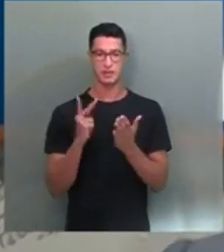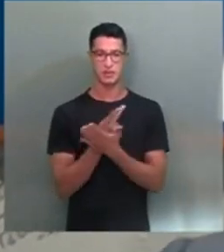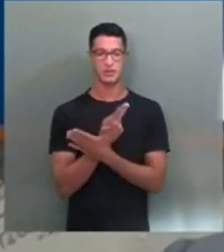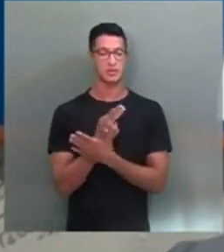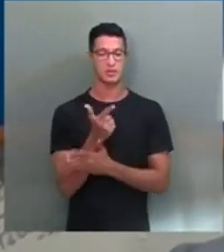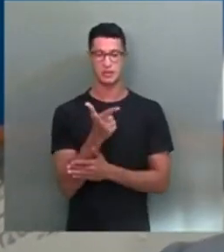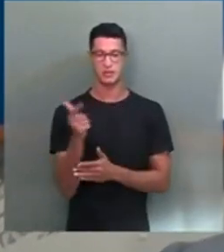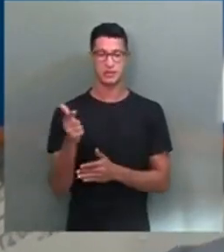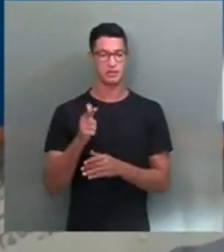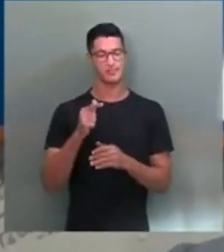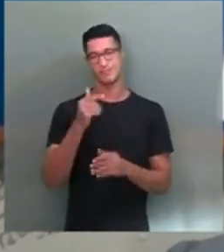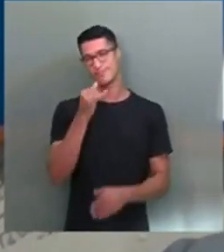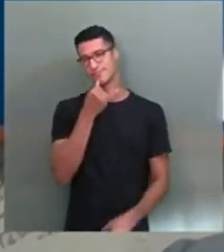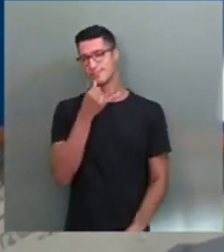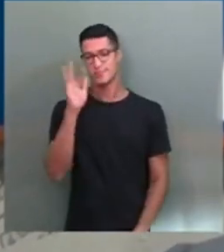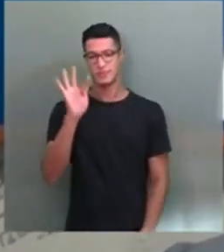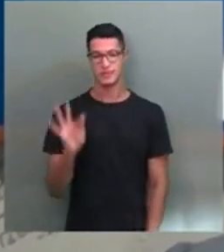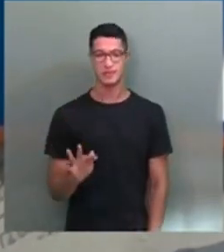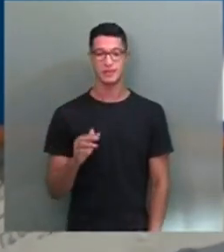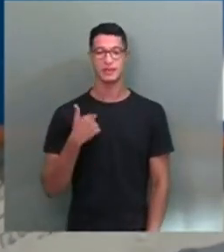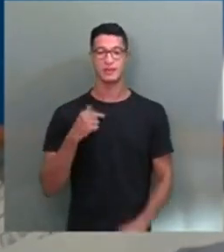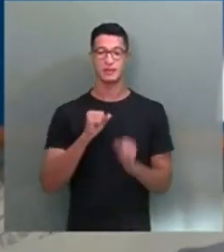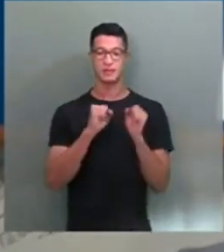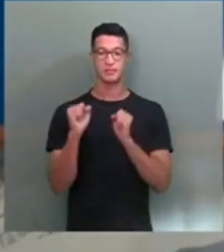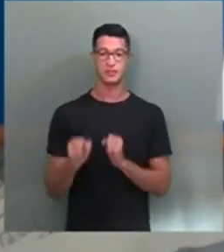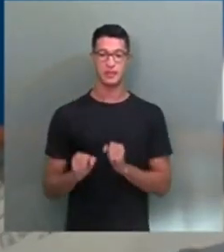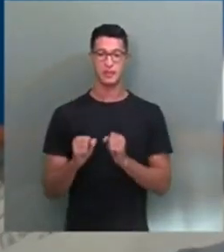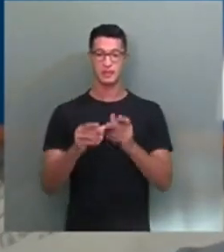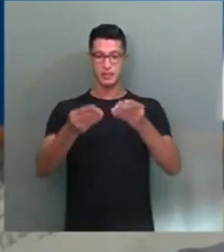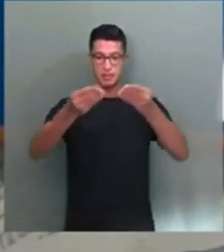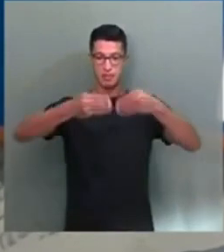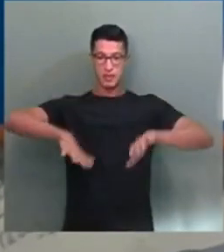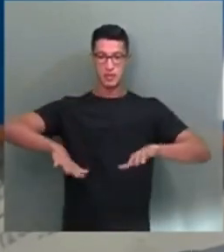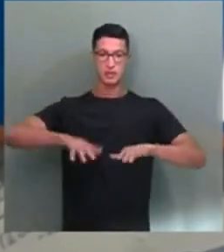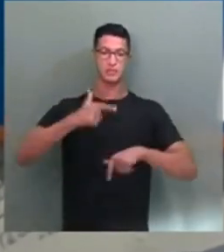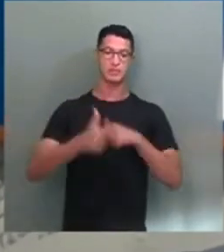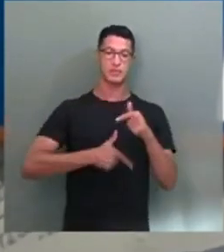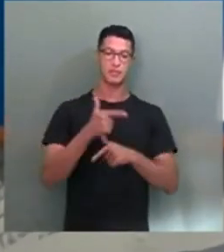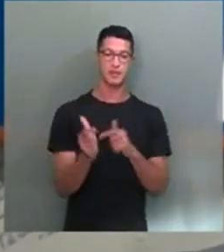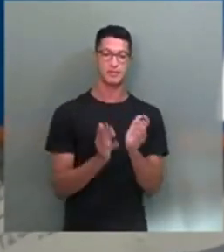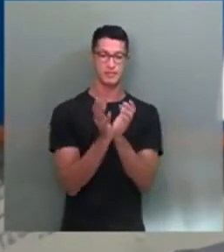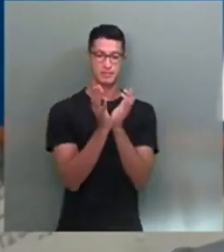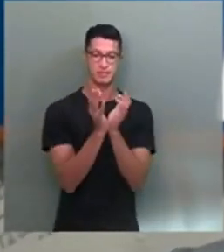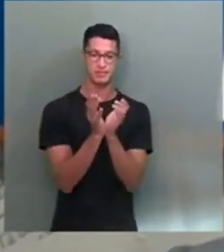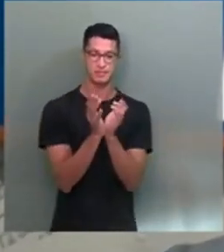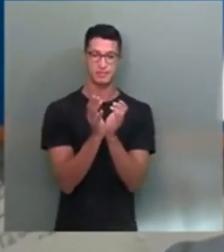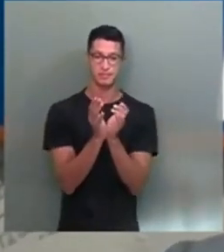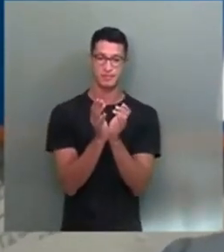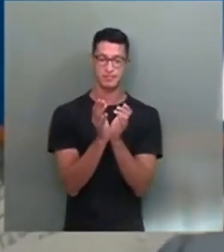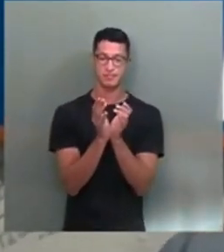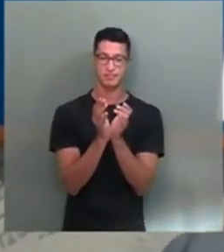ocorrência, felizmente, que pudesse prejudicar o trabalho em equipe.